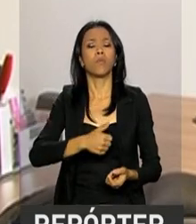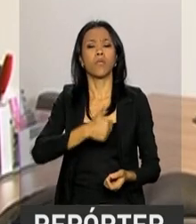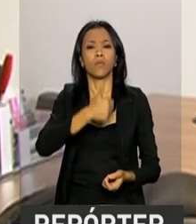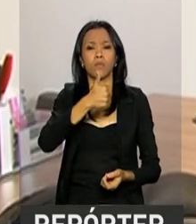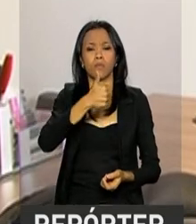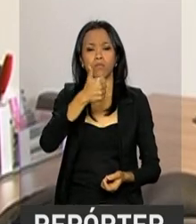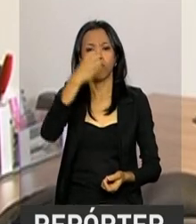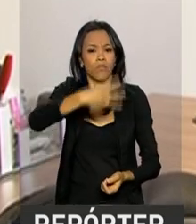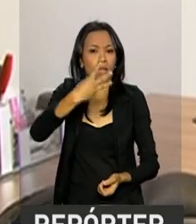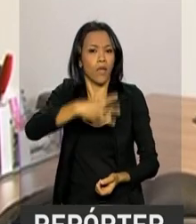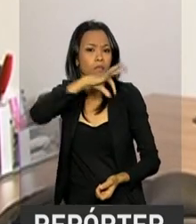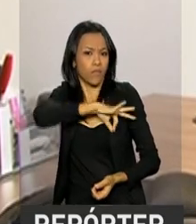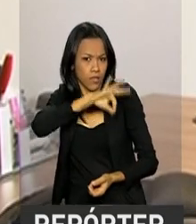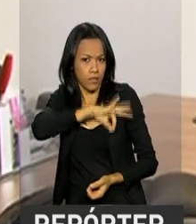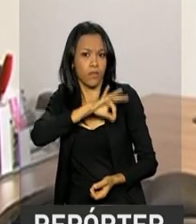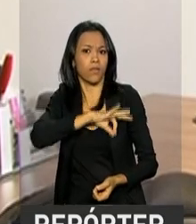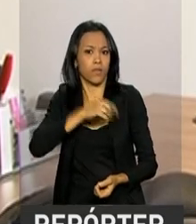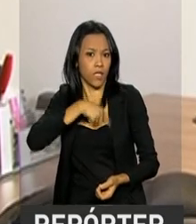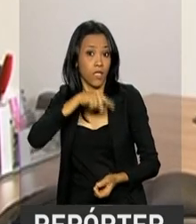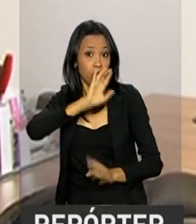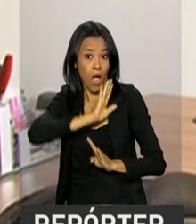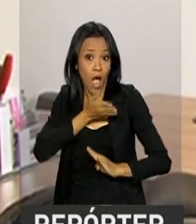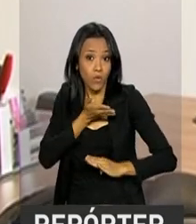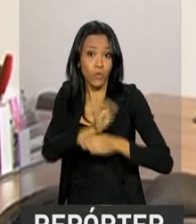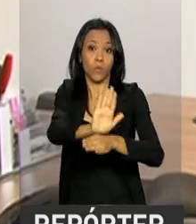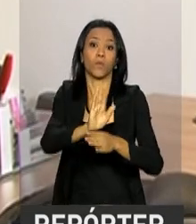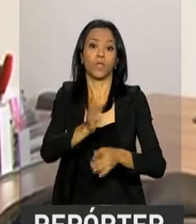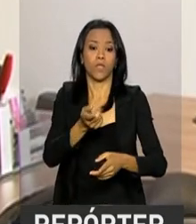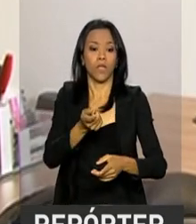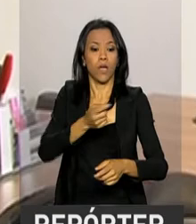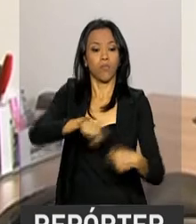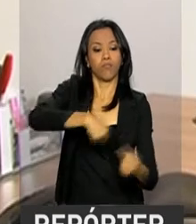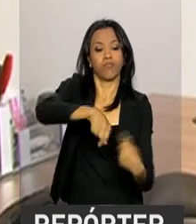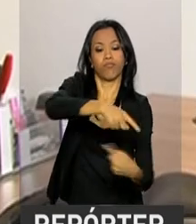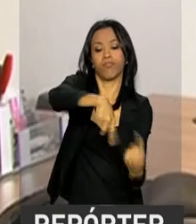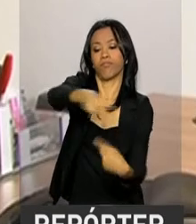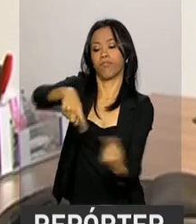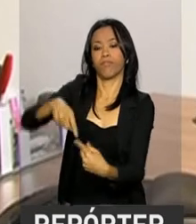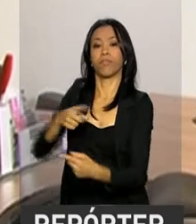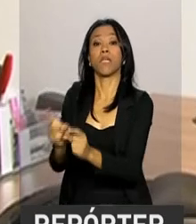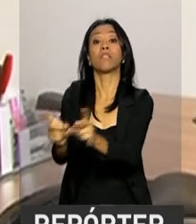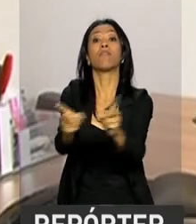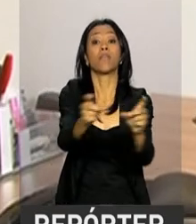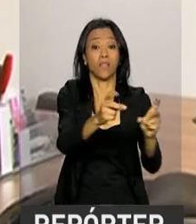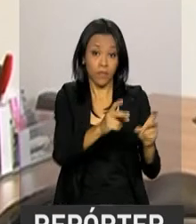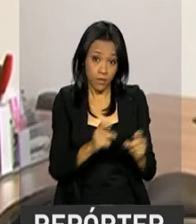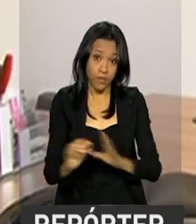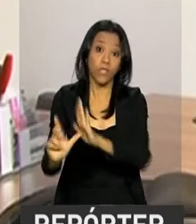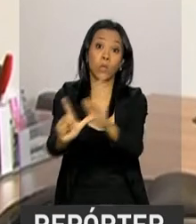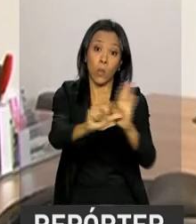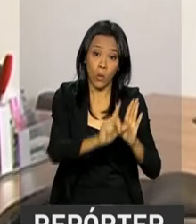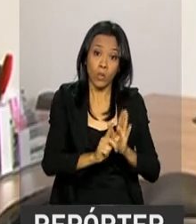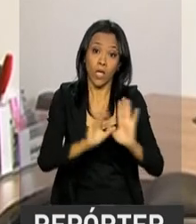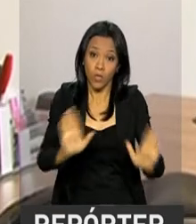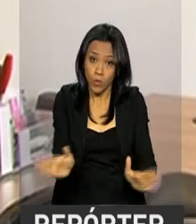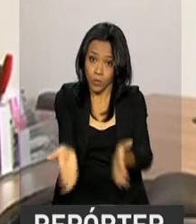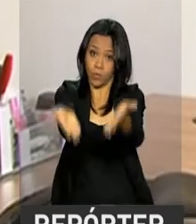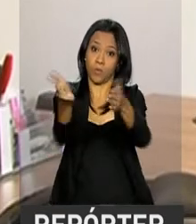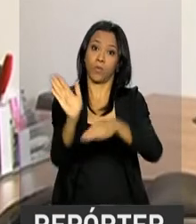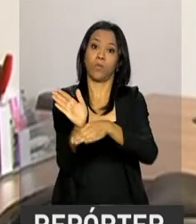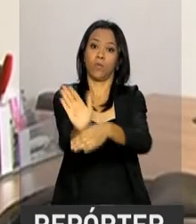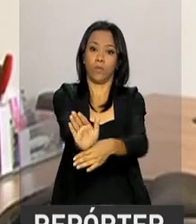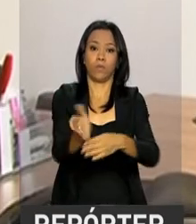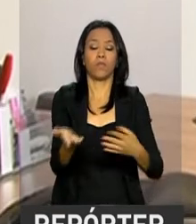que também costuma dar uma injeção de ânimo e para o comércio com as vendas de uma forma geral então o cenário como um todo